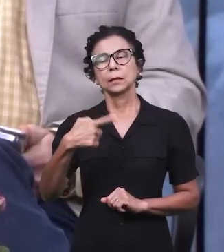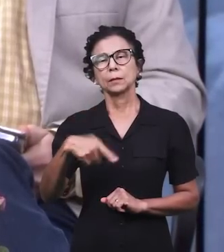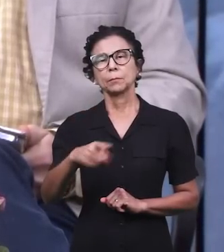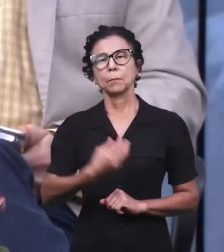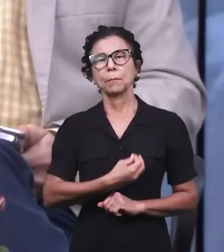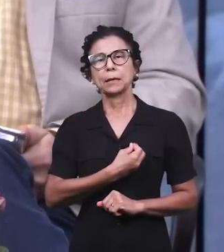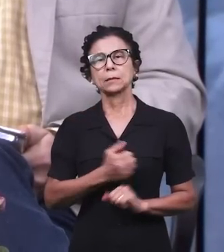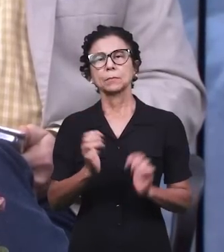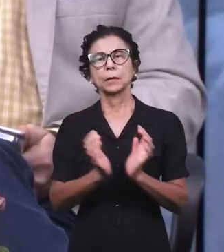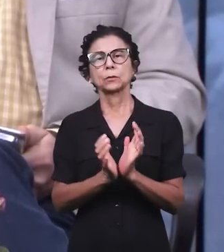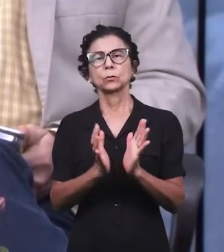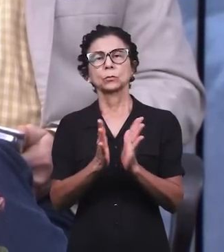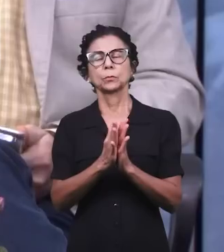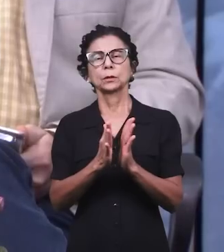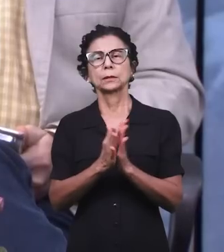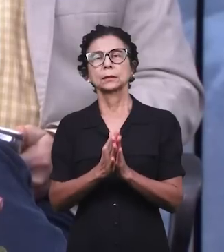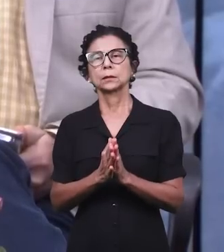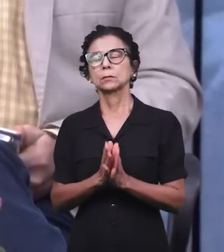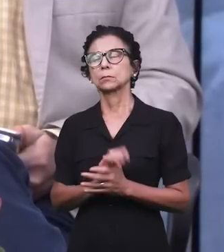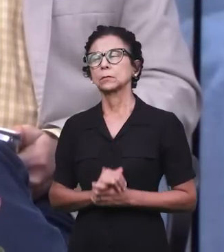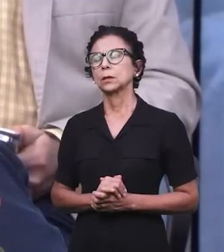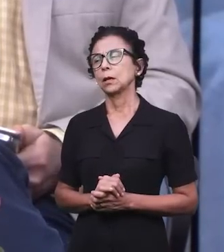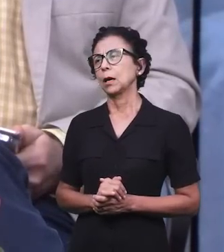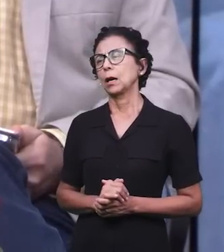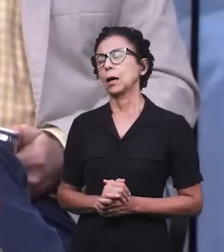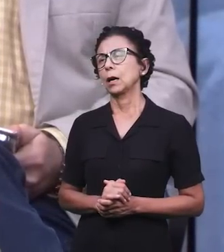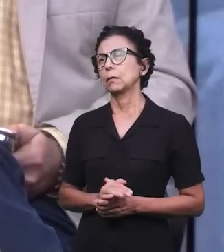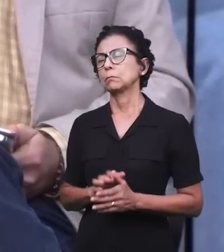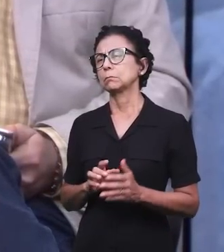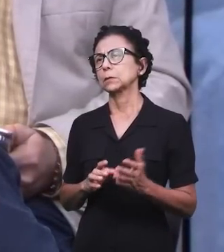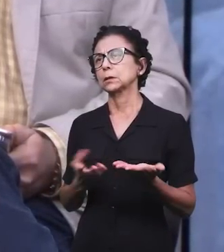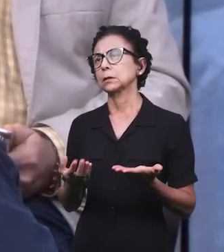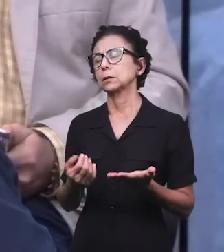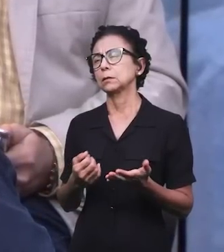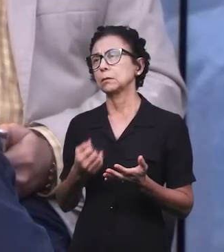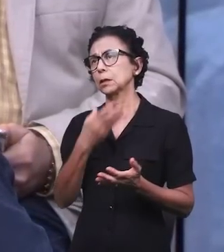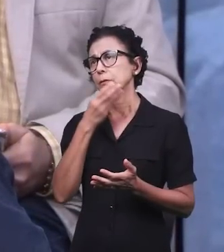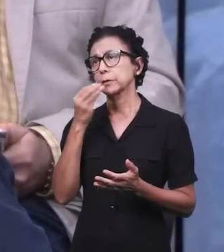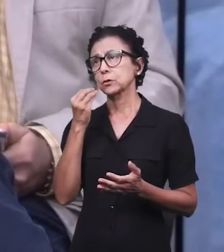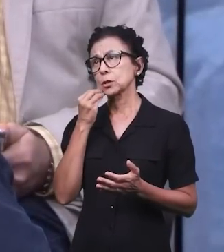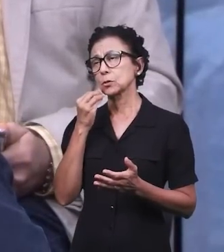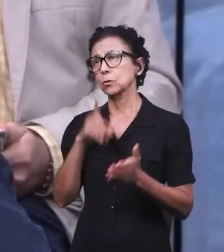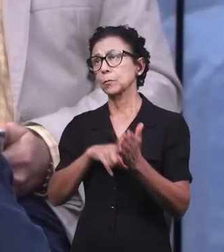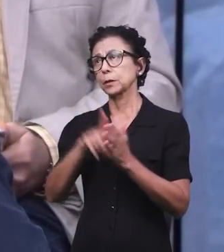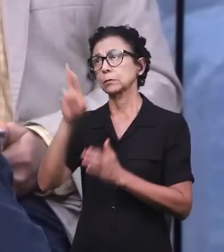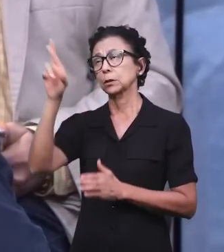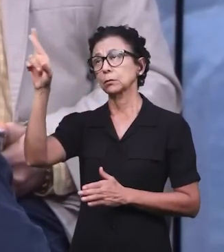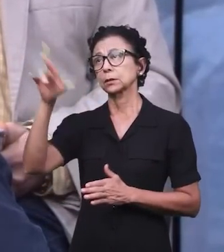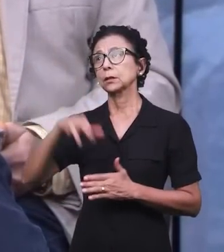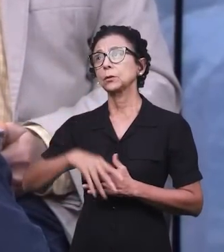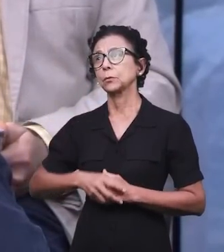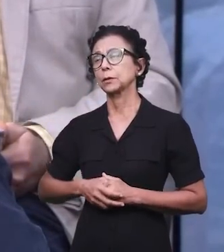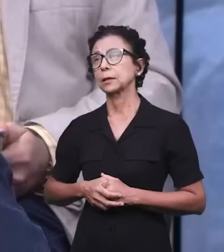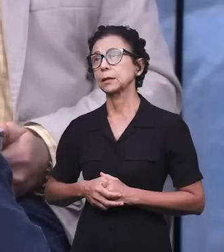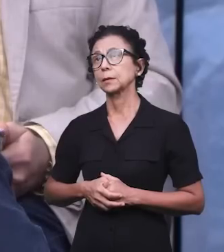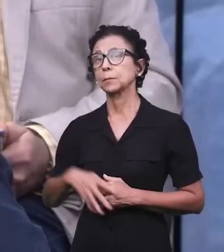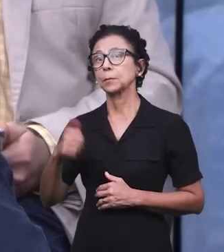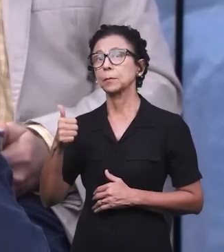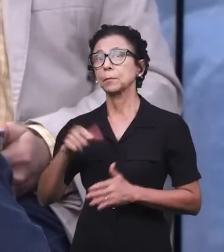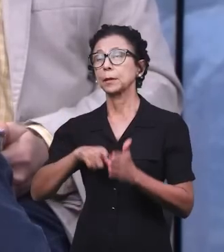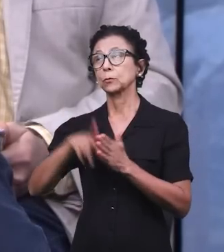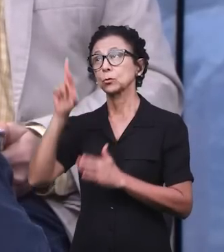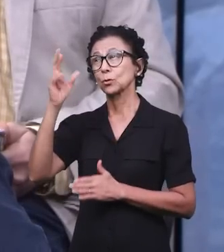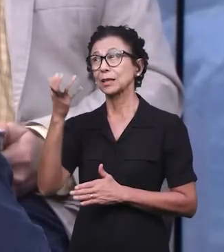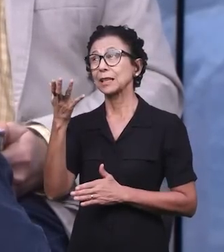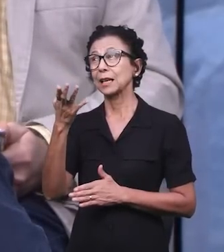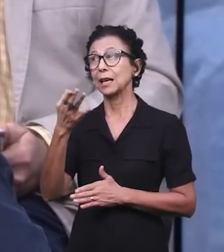disse, não, eu queria consultar um jejum e tal, eu queria ser chamado para o grupo de intercessão. Falei, primeiro você vai perguntar ao Senhor se o Senhor quer te chamar para o grupo de intercessão,